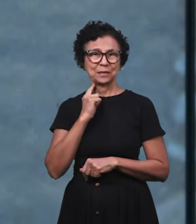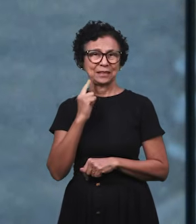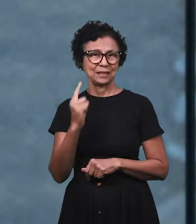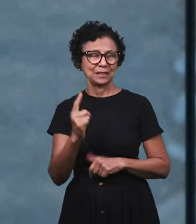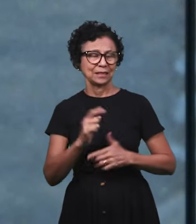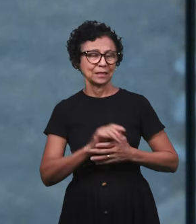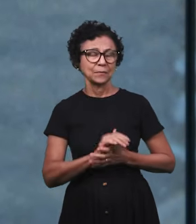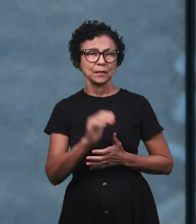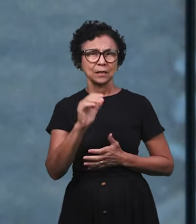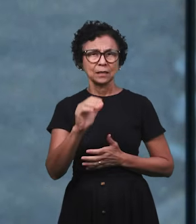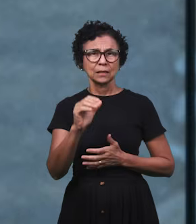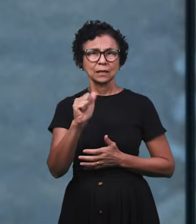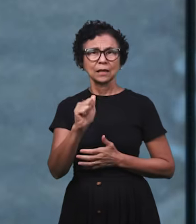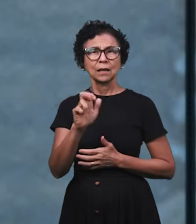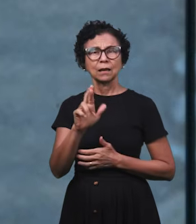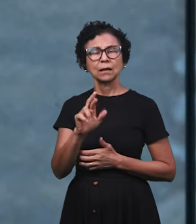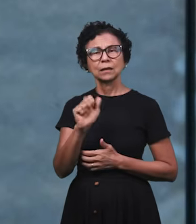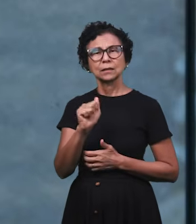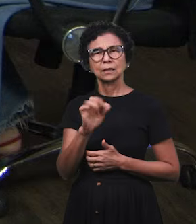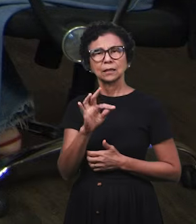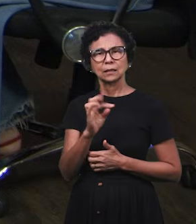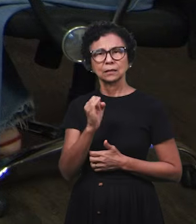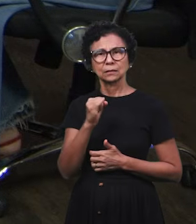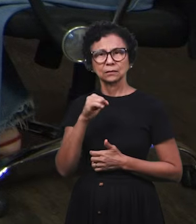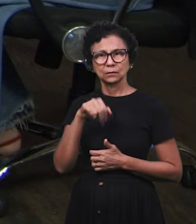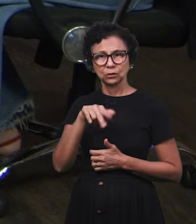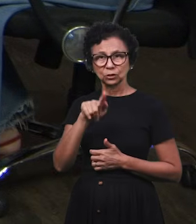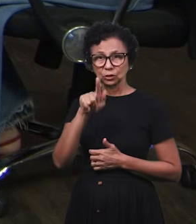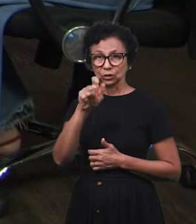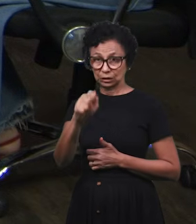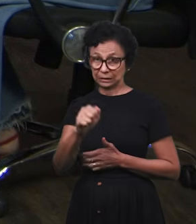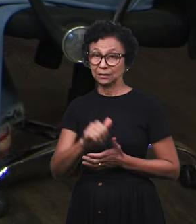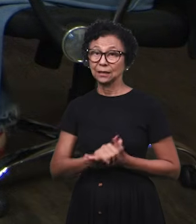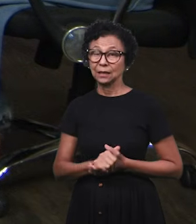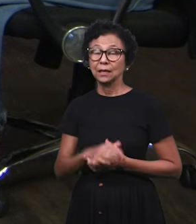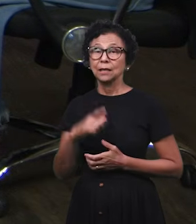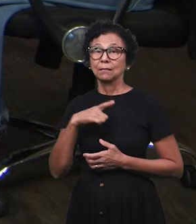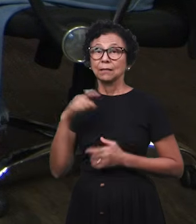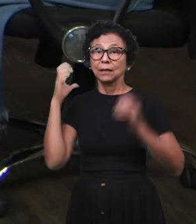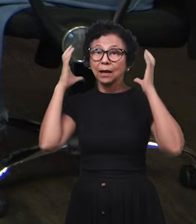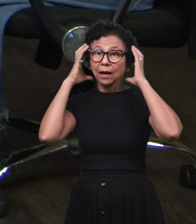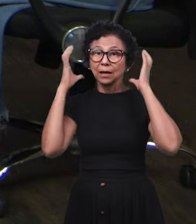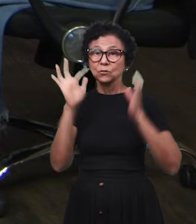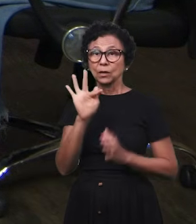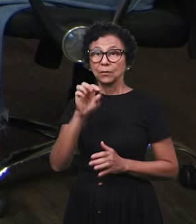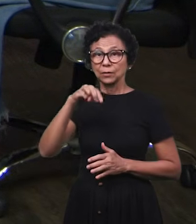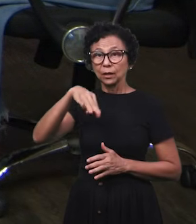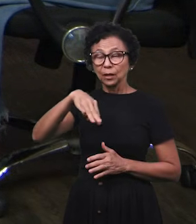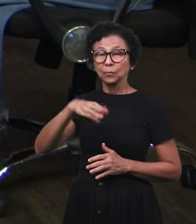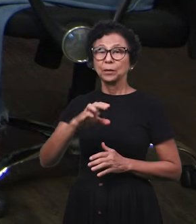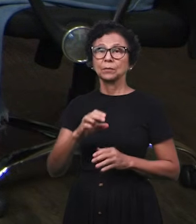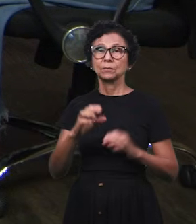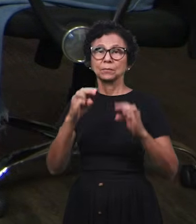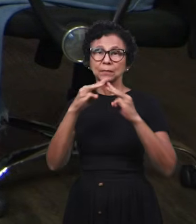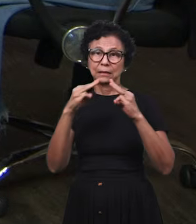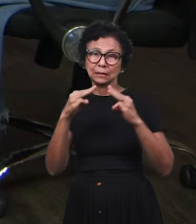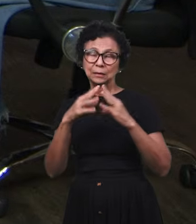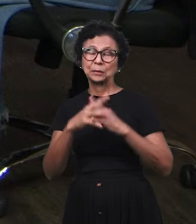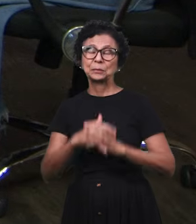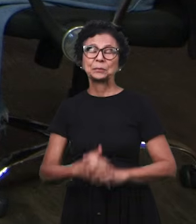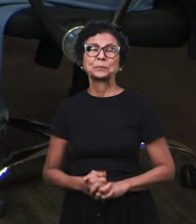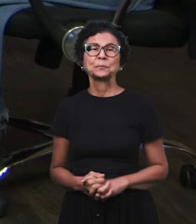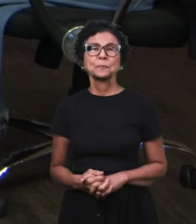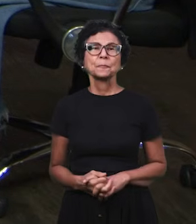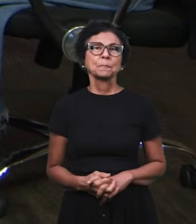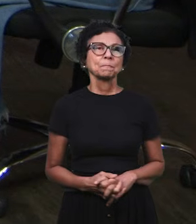uma bênção aí para a área. Doutora Carla, não quero advogar, você já tocou nesse assunto aqui. Para além da advocacia,